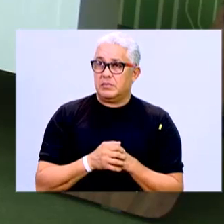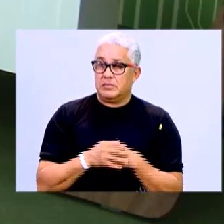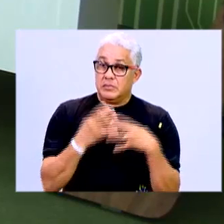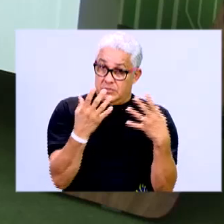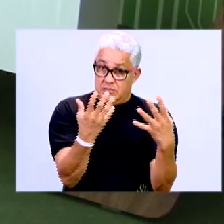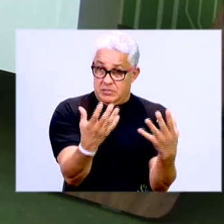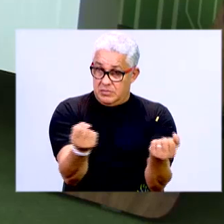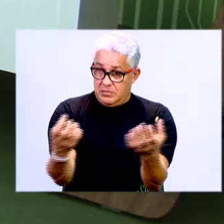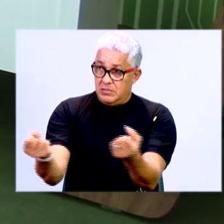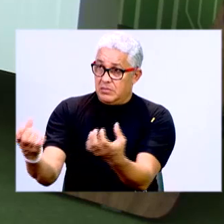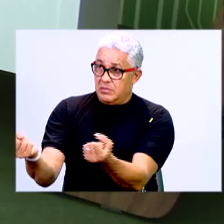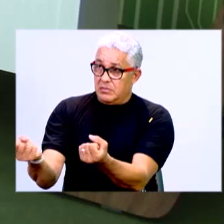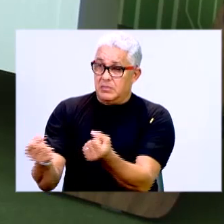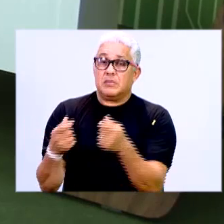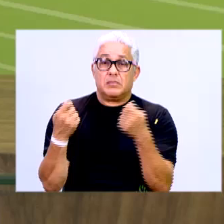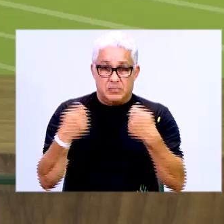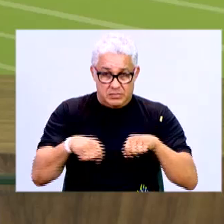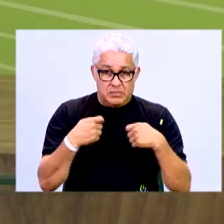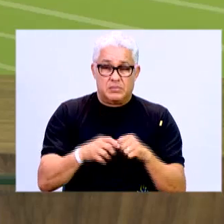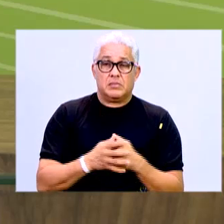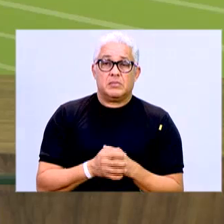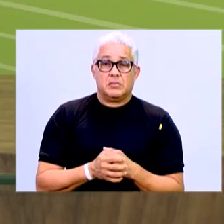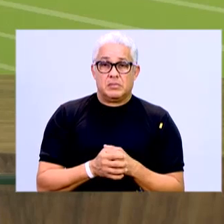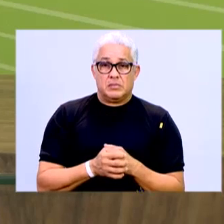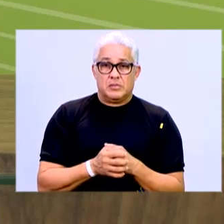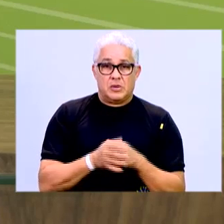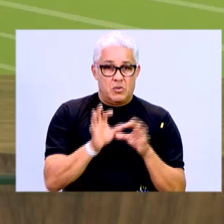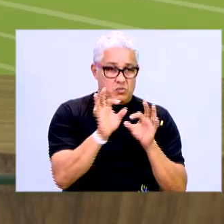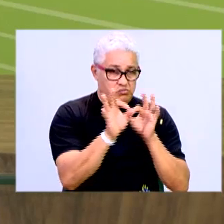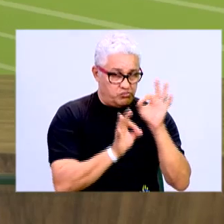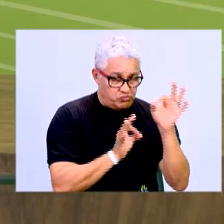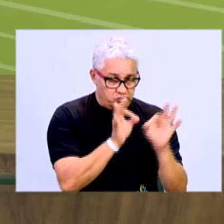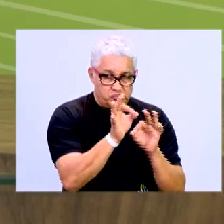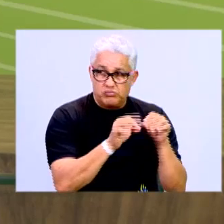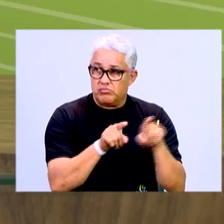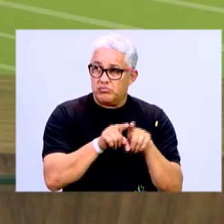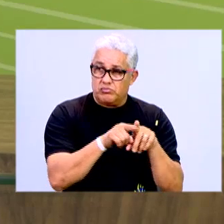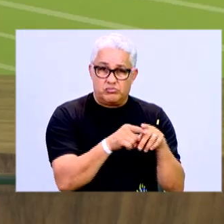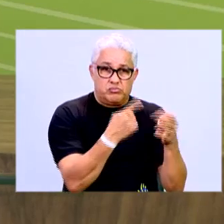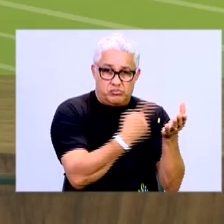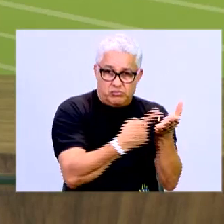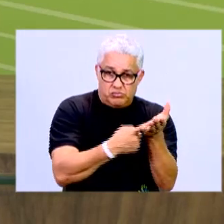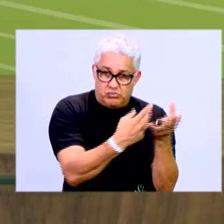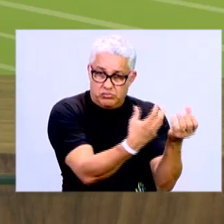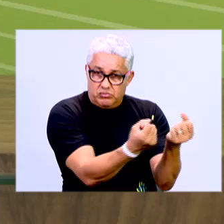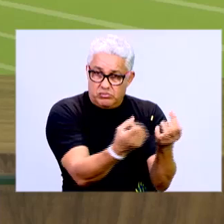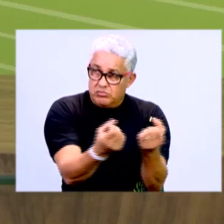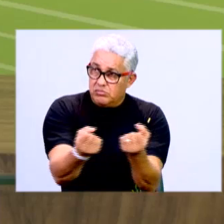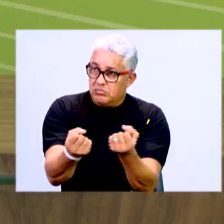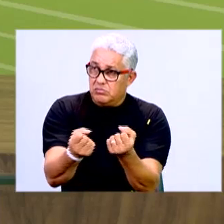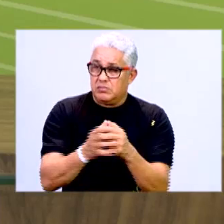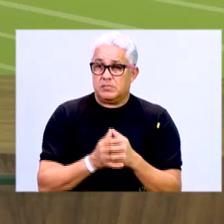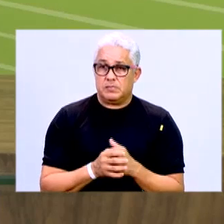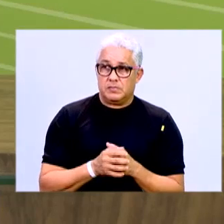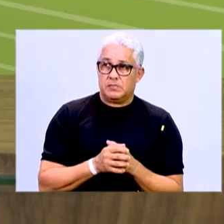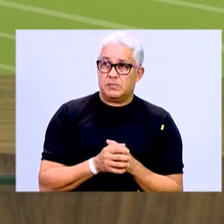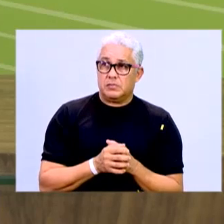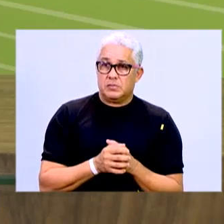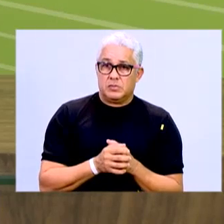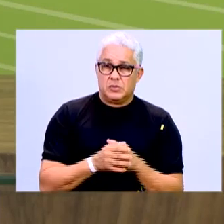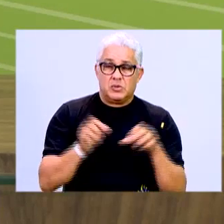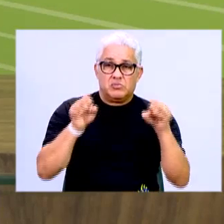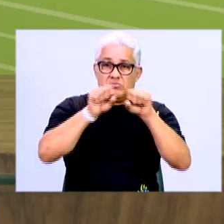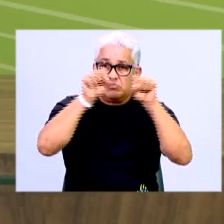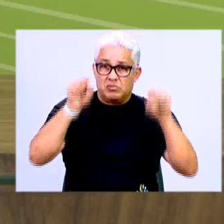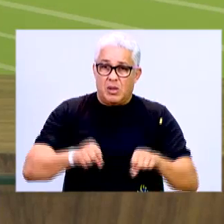aquisição, de aceitação, né? Tem que ser bem ajustada e tem que ser bem concordada, né? Para que não fique um